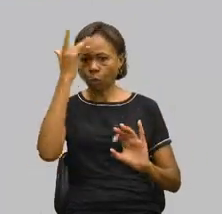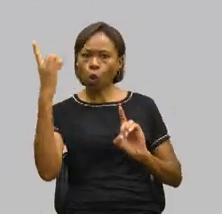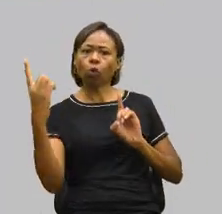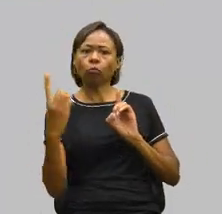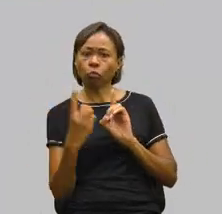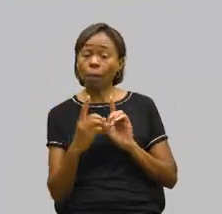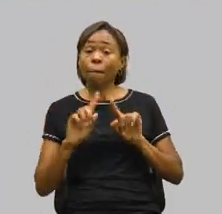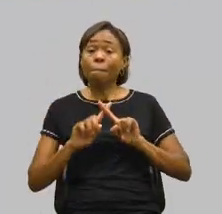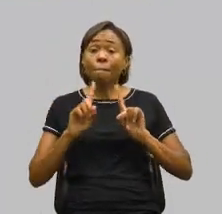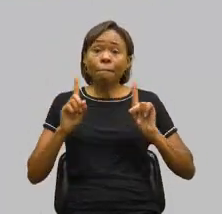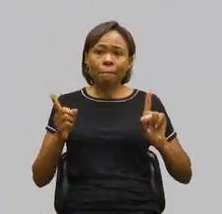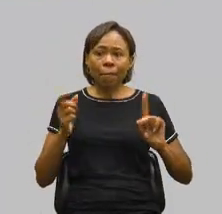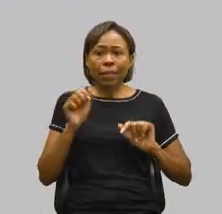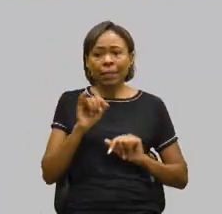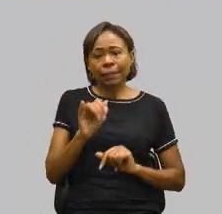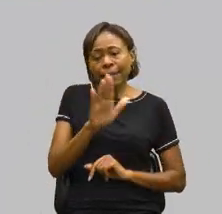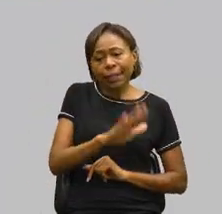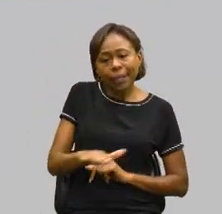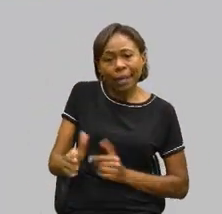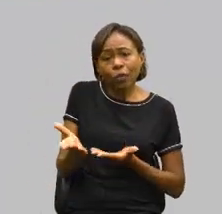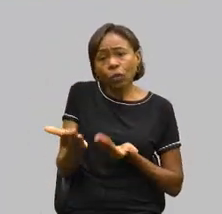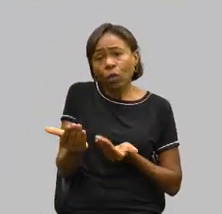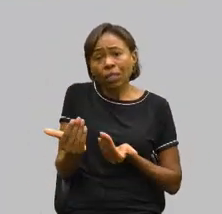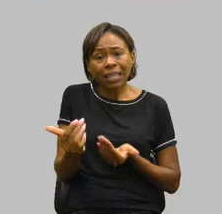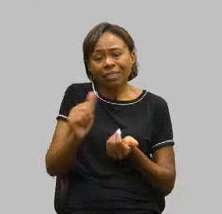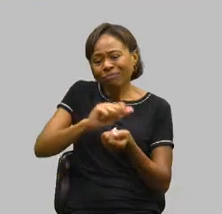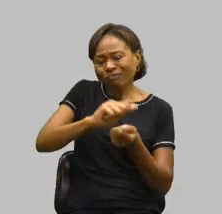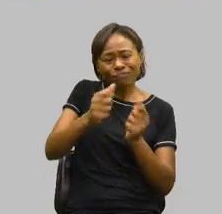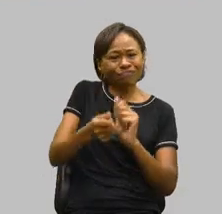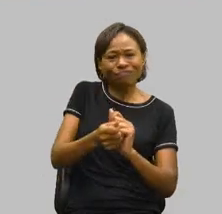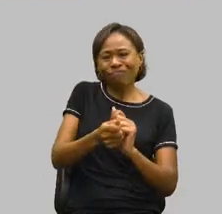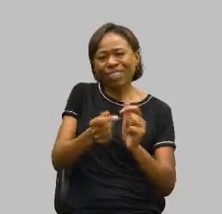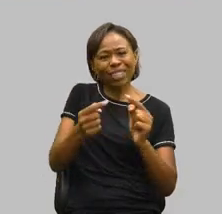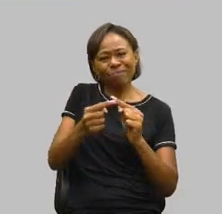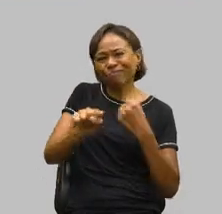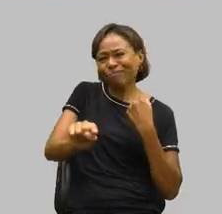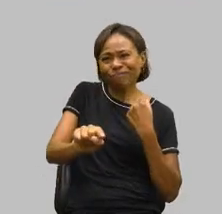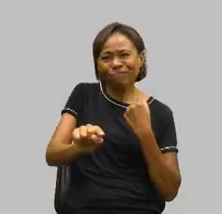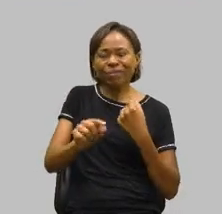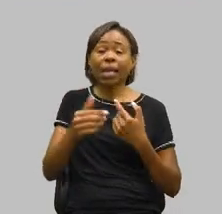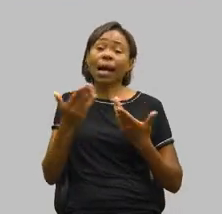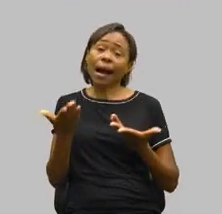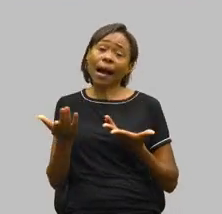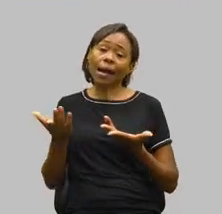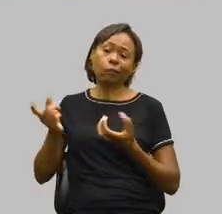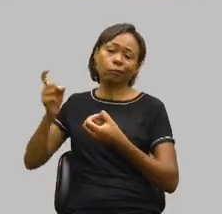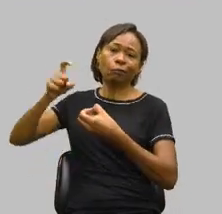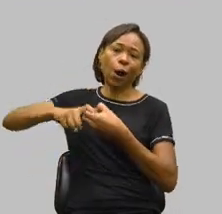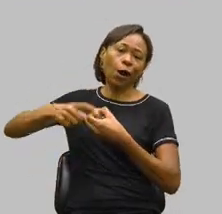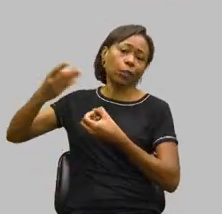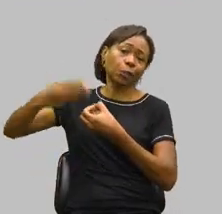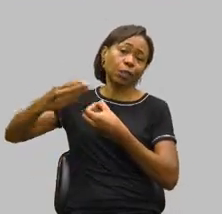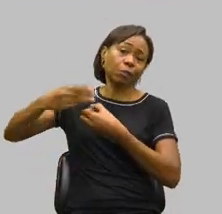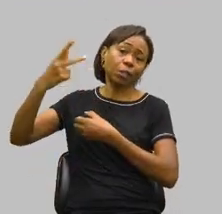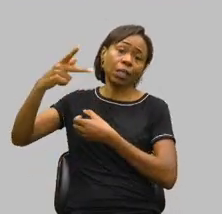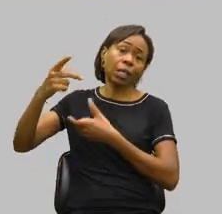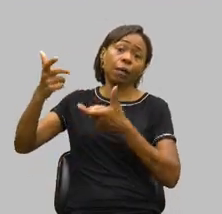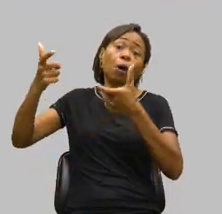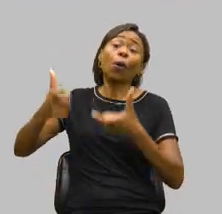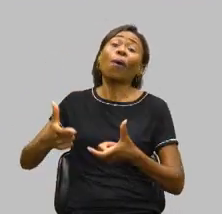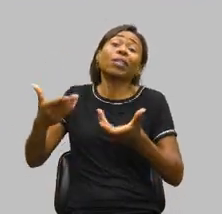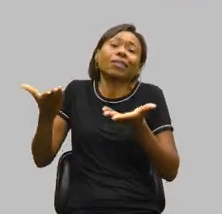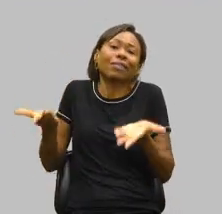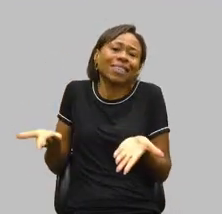quando a criança ou adolescente não se adapta àquele serviços infelizmente ele é devolvido pros seus municípios que não tem aonde colocá-lo